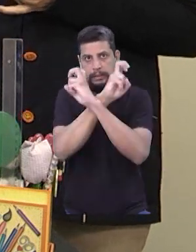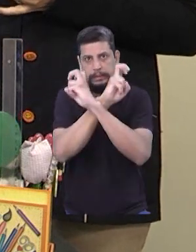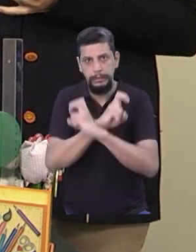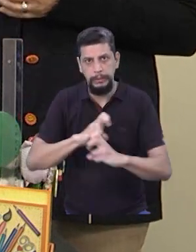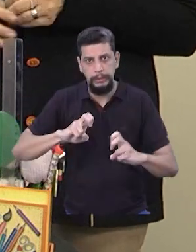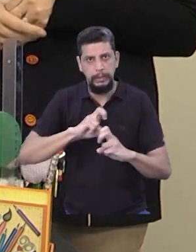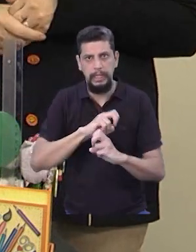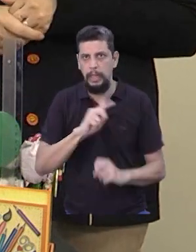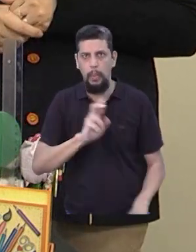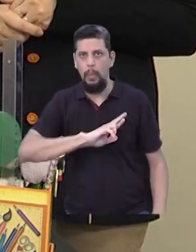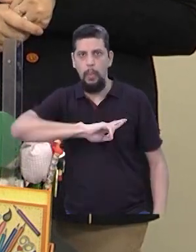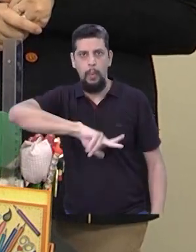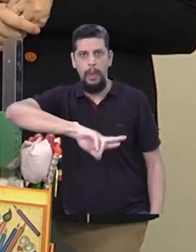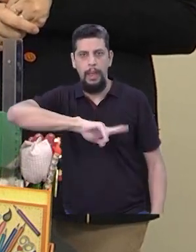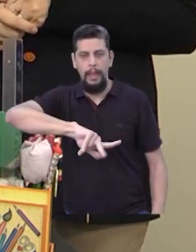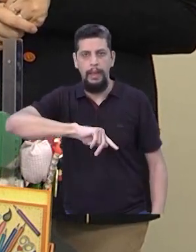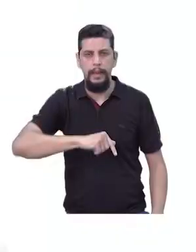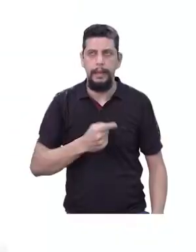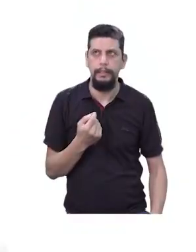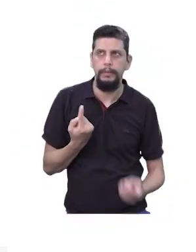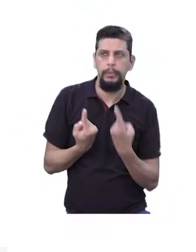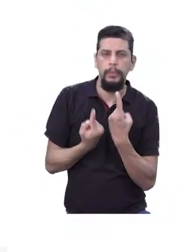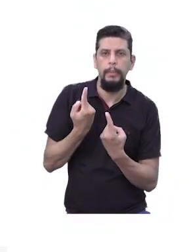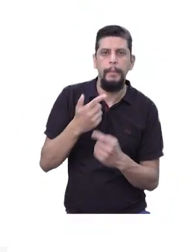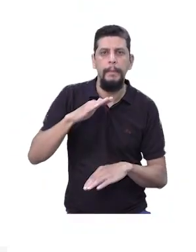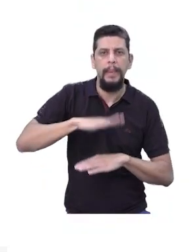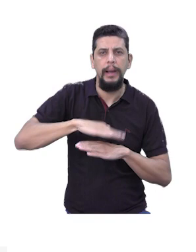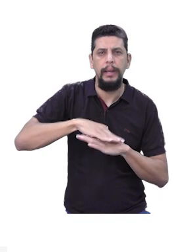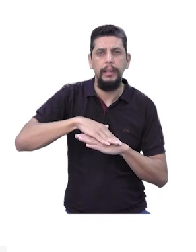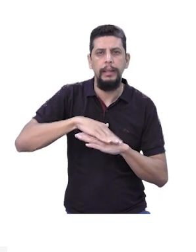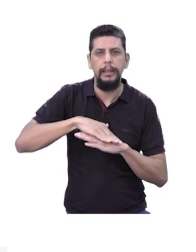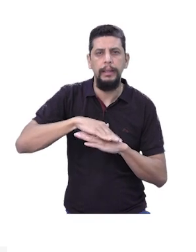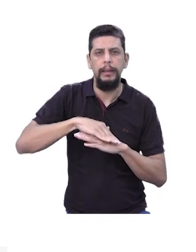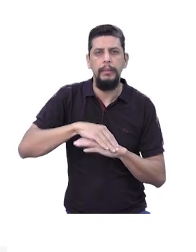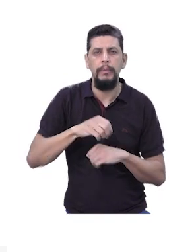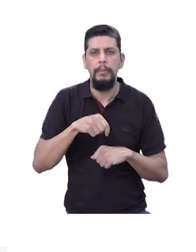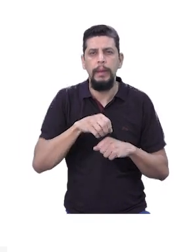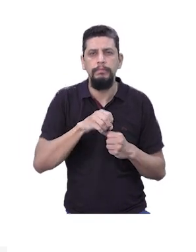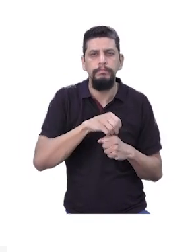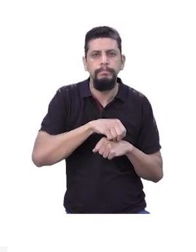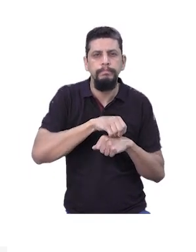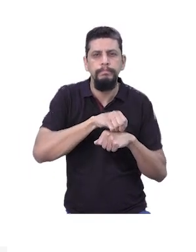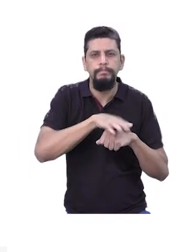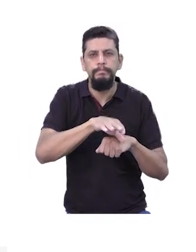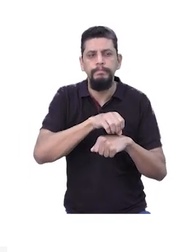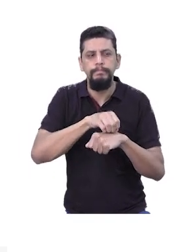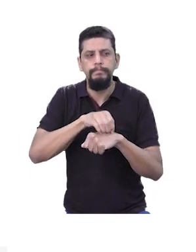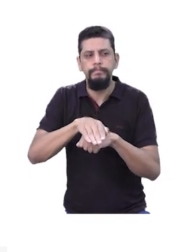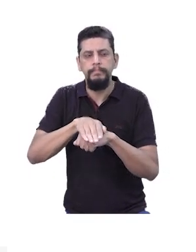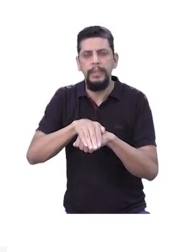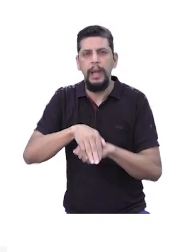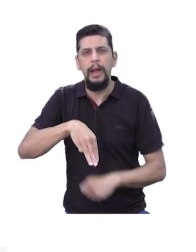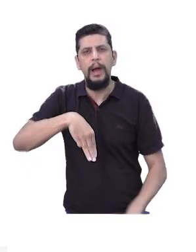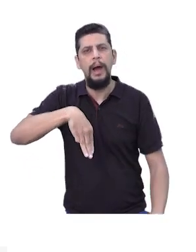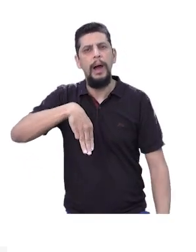ir eliminando, né? Não é. Quem será que é? Mais uma sílaba. Mais uma sílaba, não. Mais uma pista. Má.